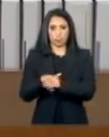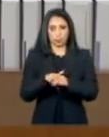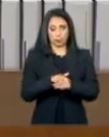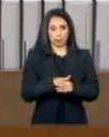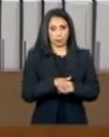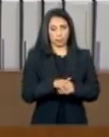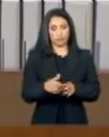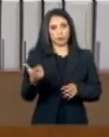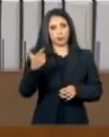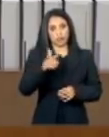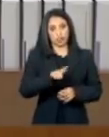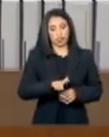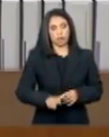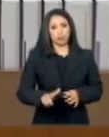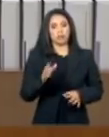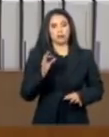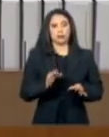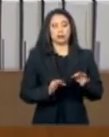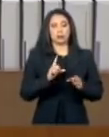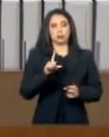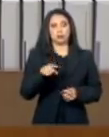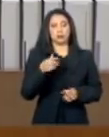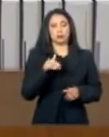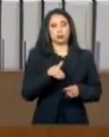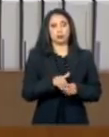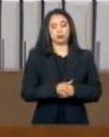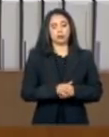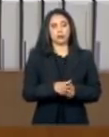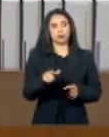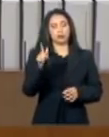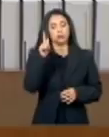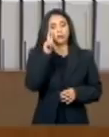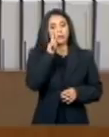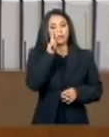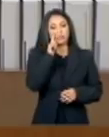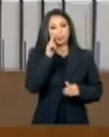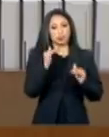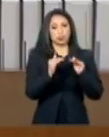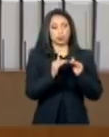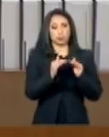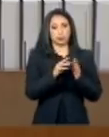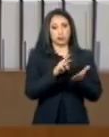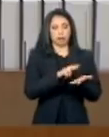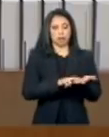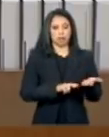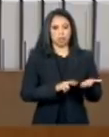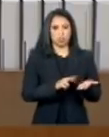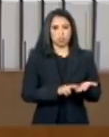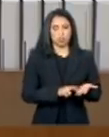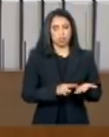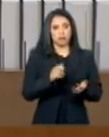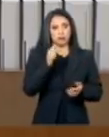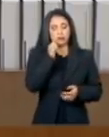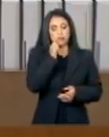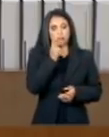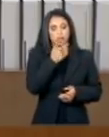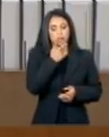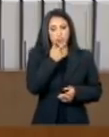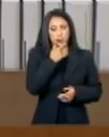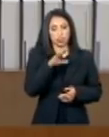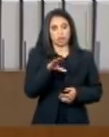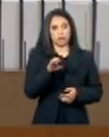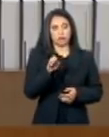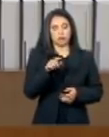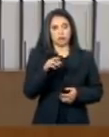após o voto do ministro gilmar mendes acompanhou o relator e dos votos dos ministros marco aurélio e celso de mello